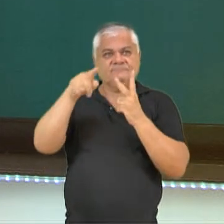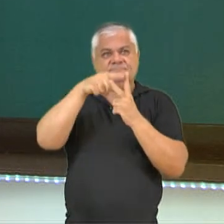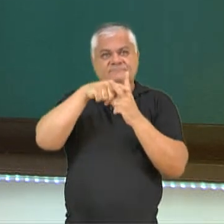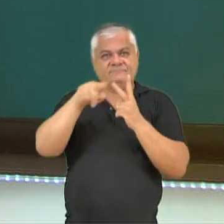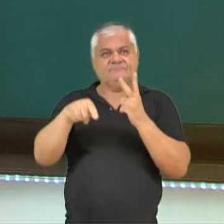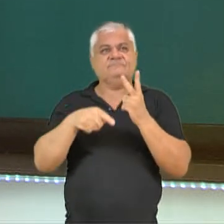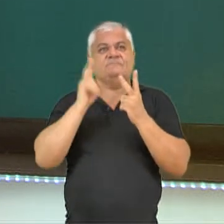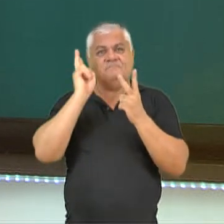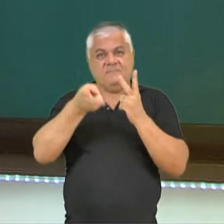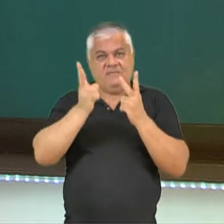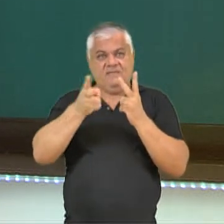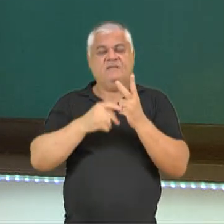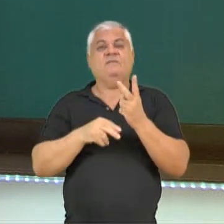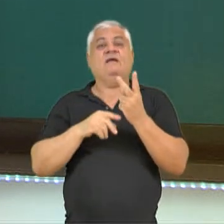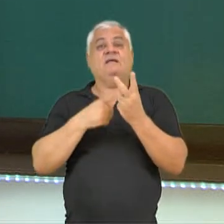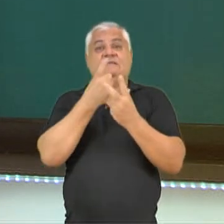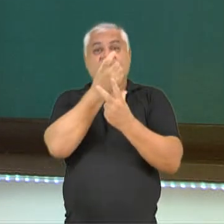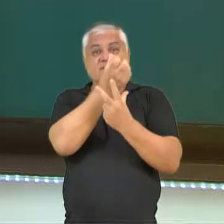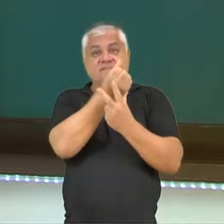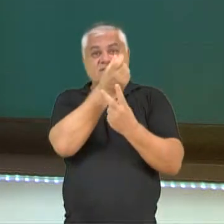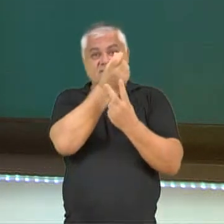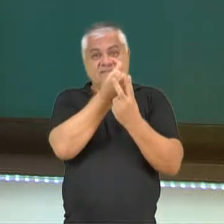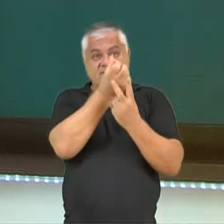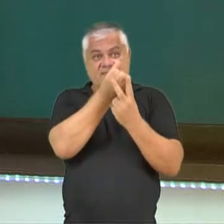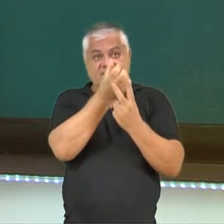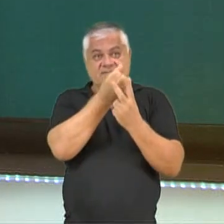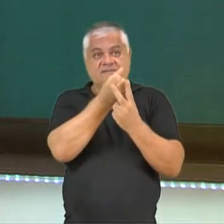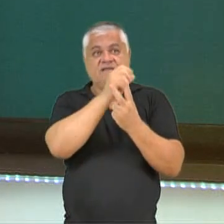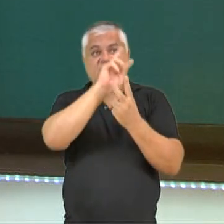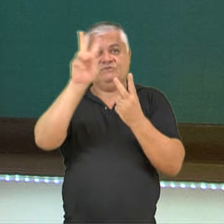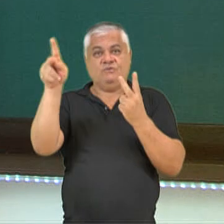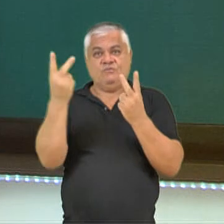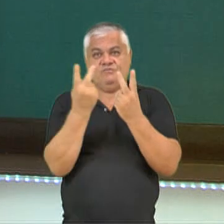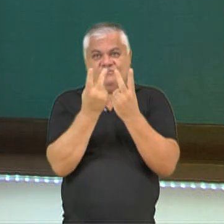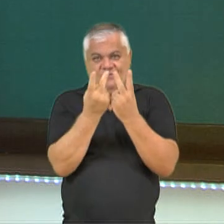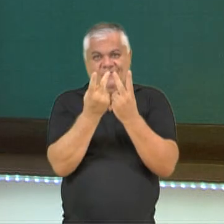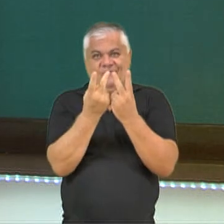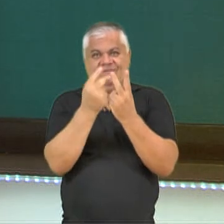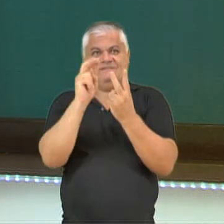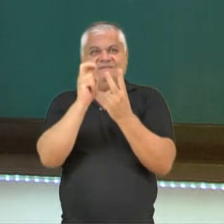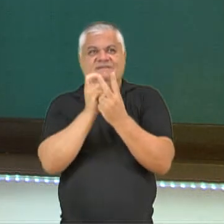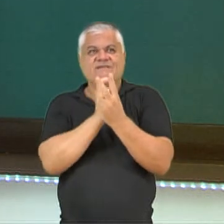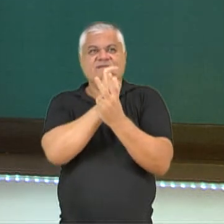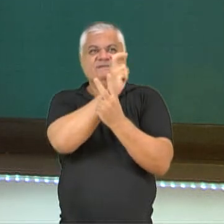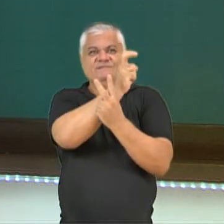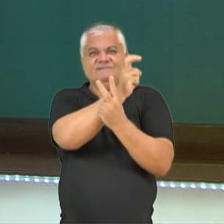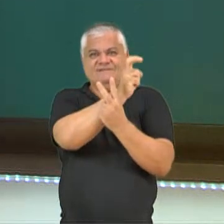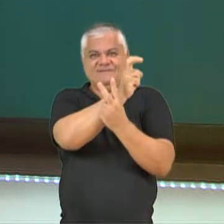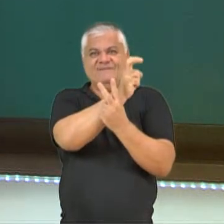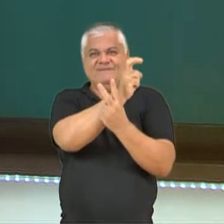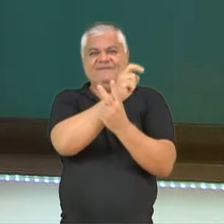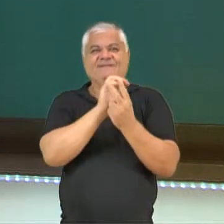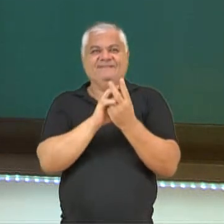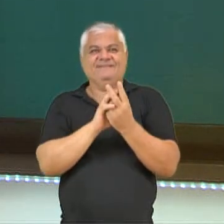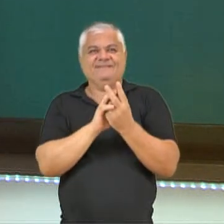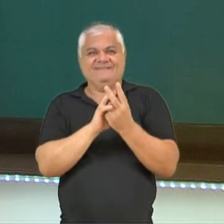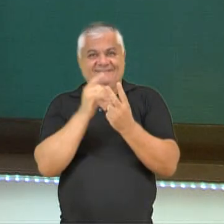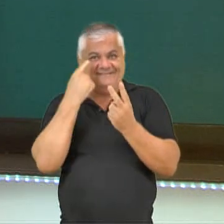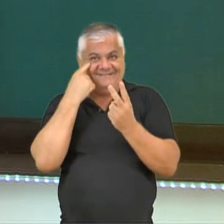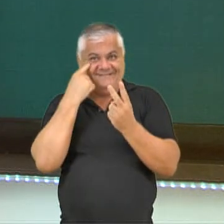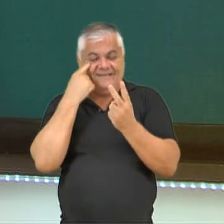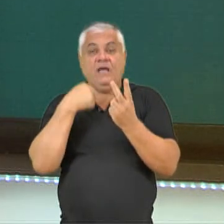ok? Mantém a mesma base. O numerador corre lá para dentro como expoente. E o denominador vem aqui